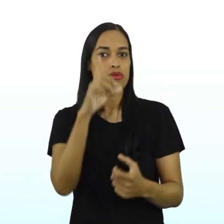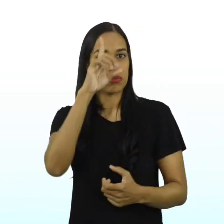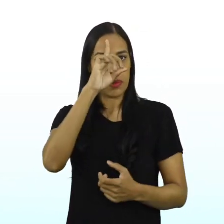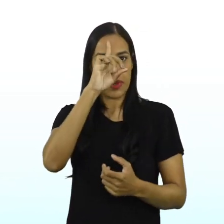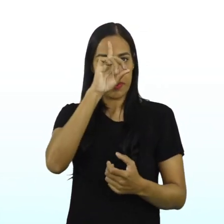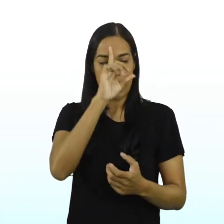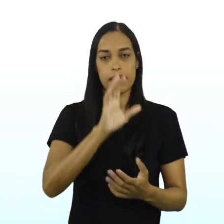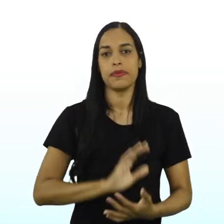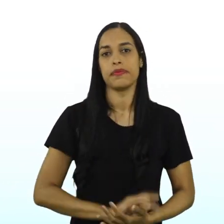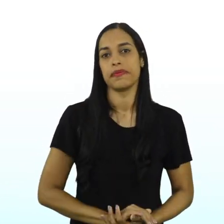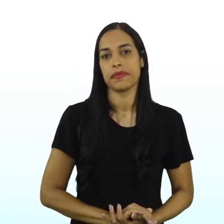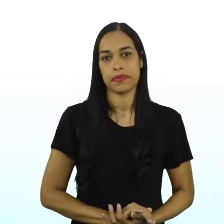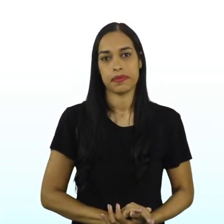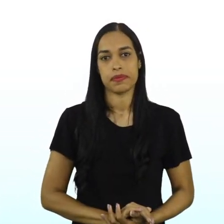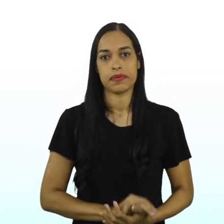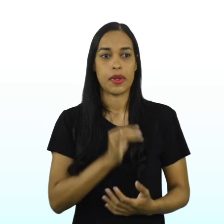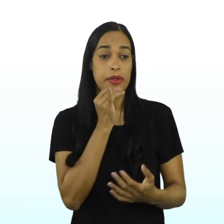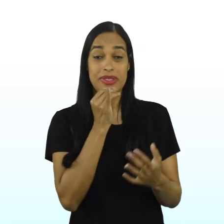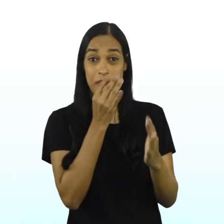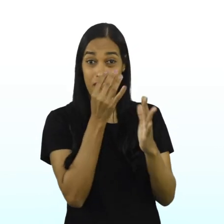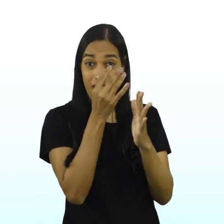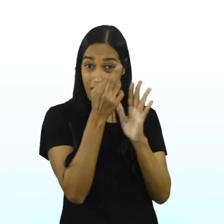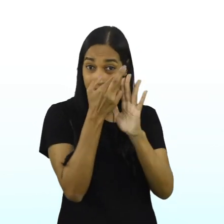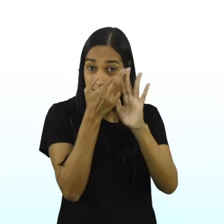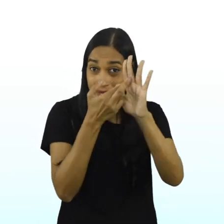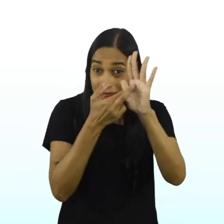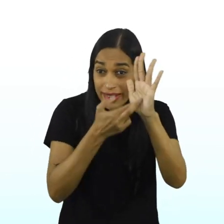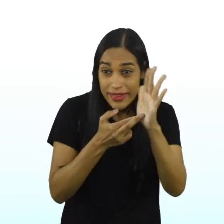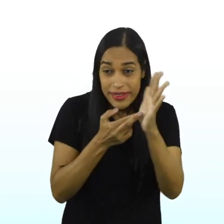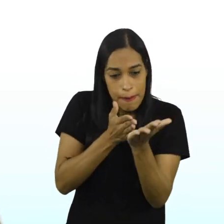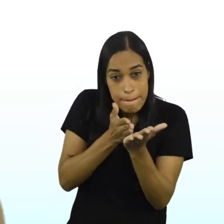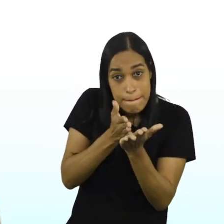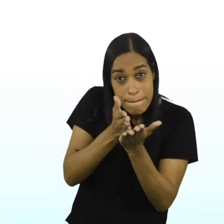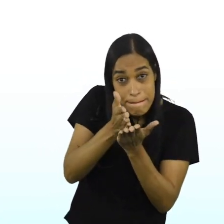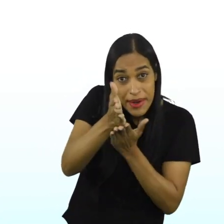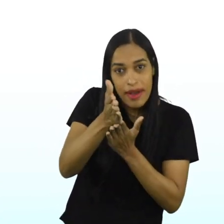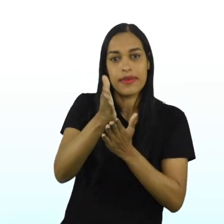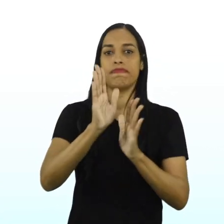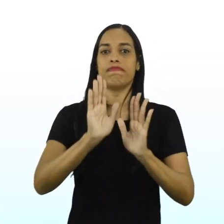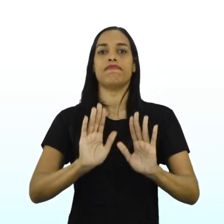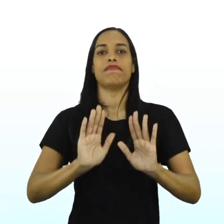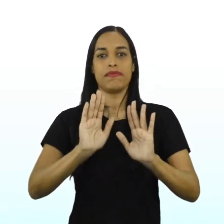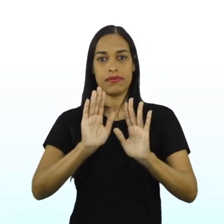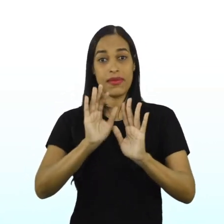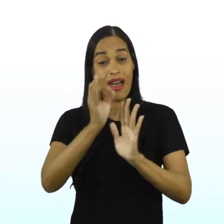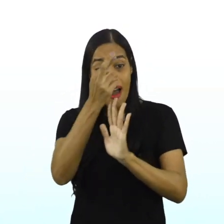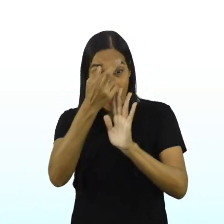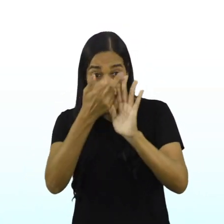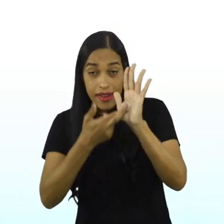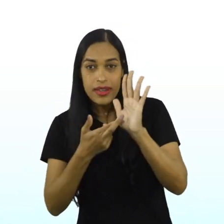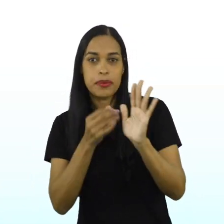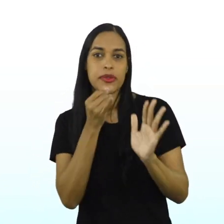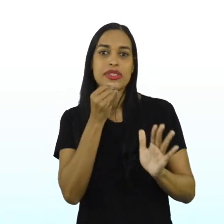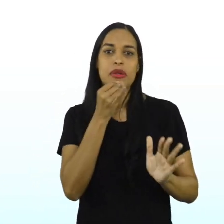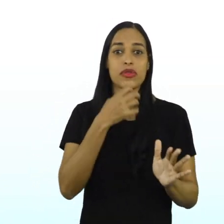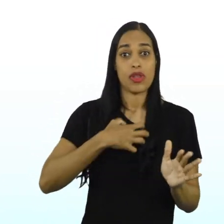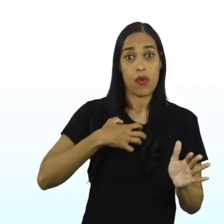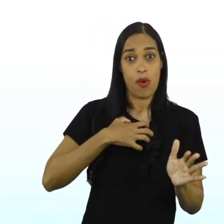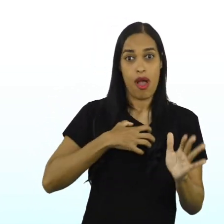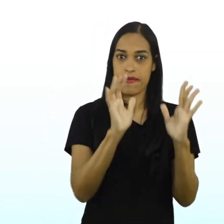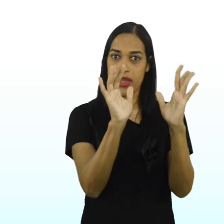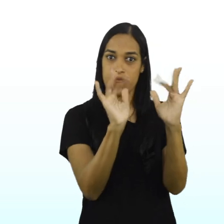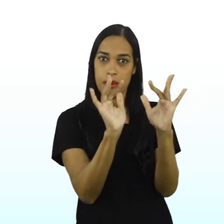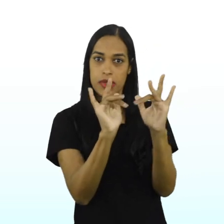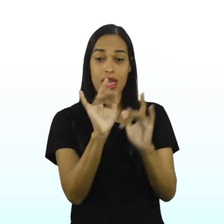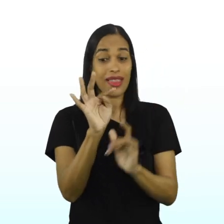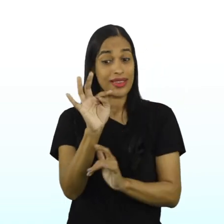coloquial. Normalmente, ele foge da norma padrão, tá? Para atingir a massa. Então, quando ele diz tá com raiva do namorado, veja